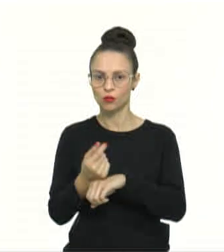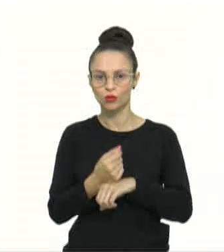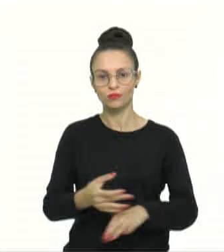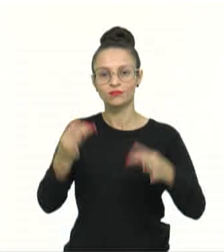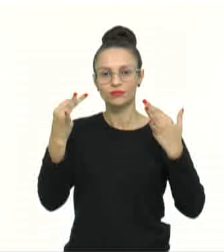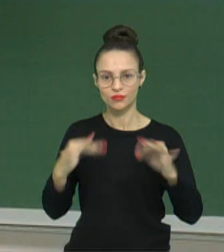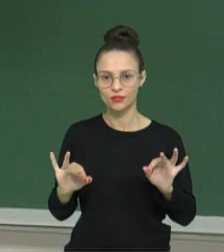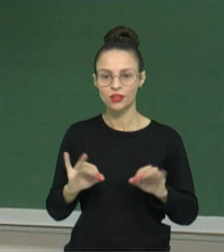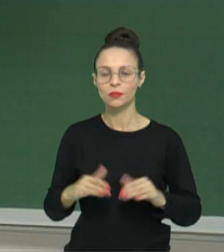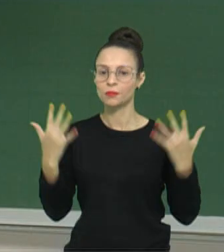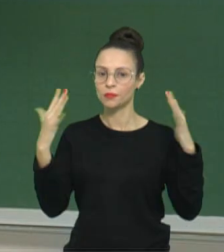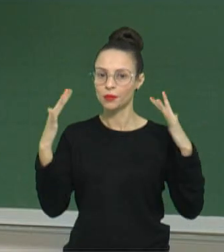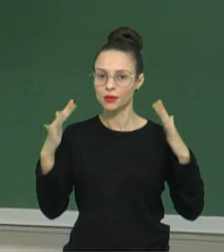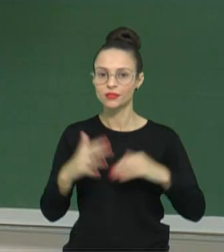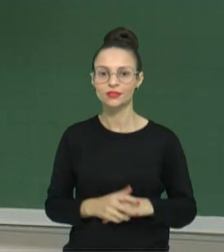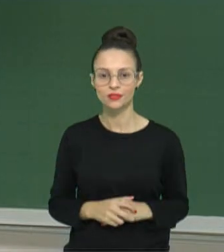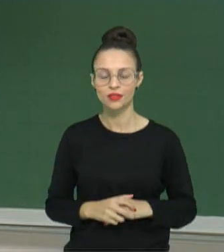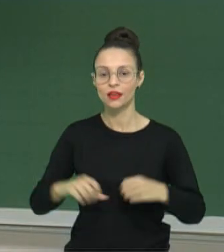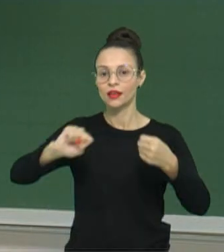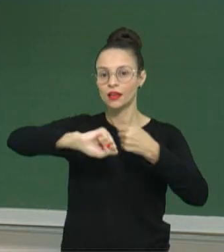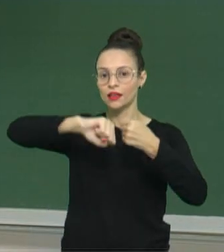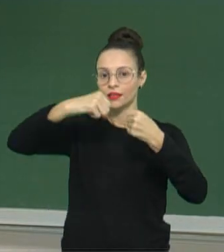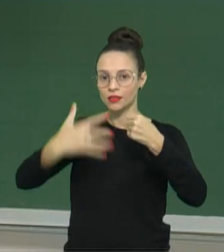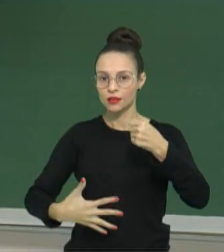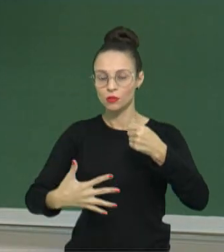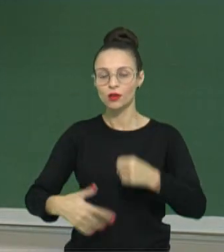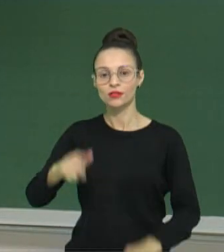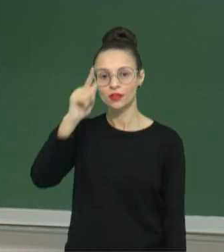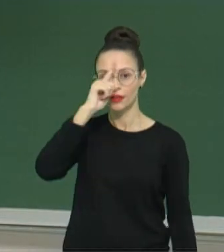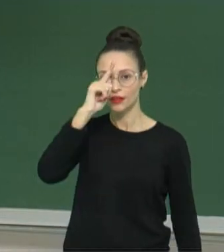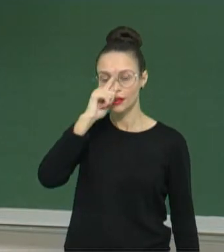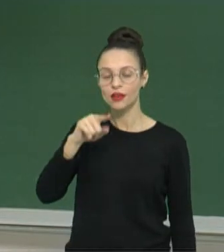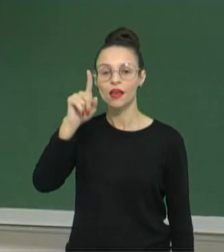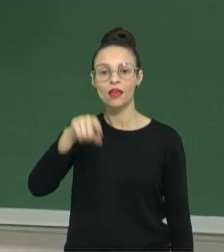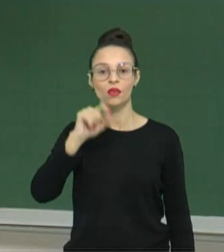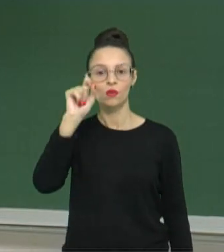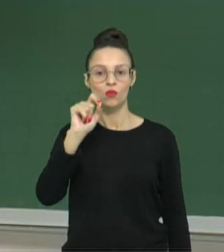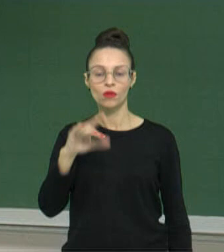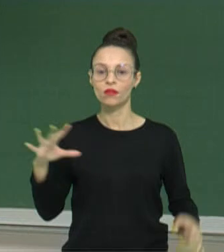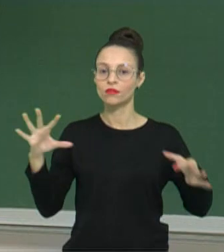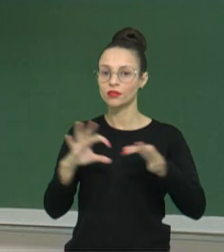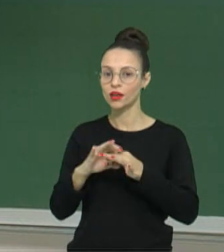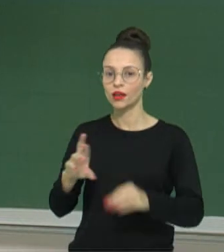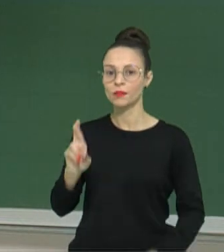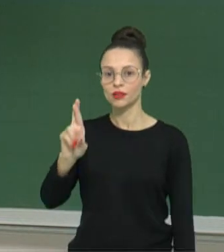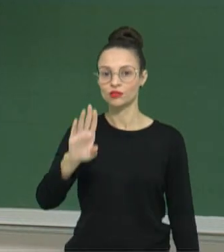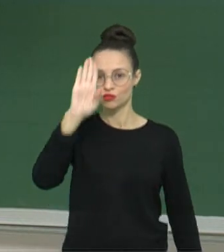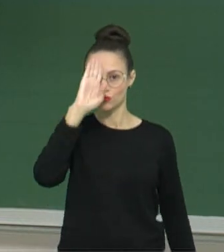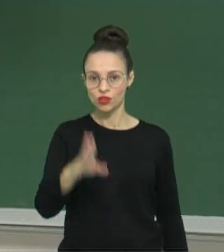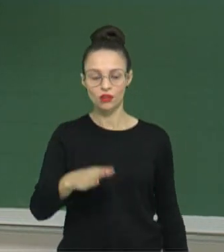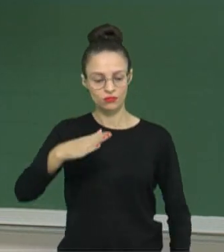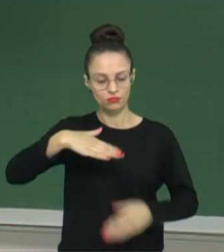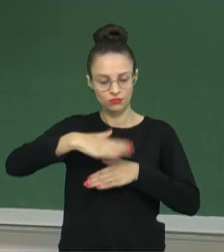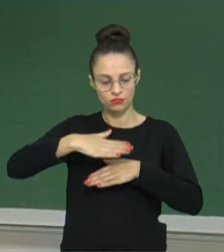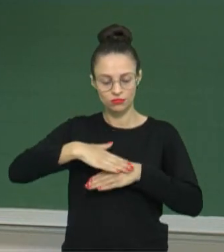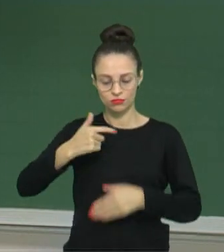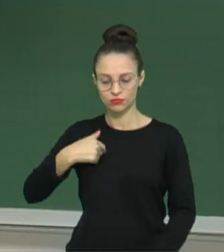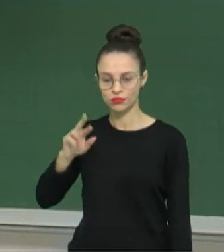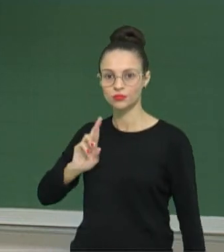você acertou. Meus parabéns. A democracia grega era baseada na representação direta. Você mesmo se